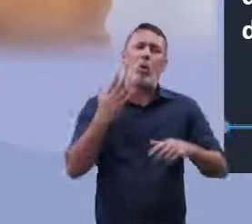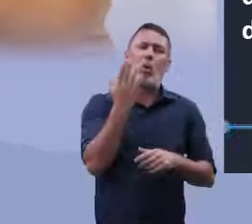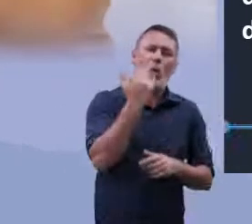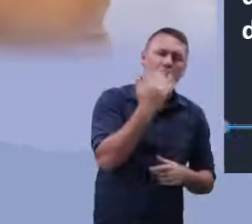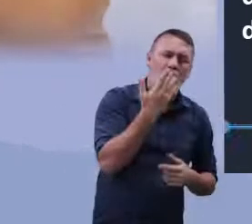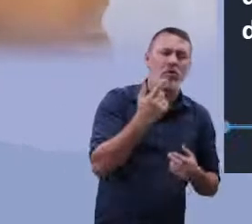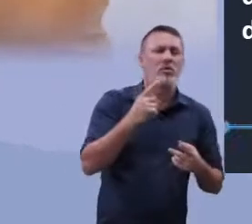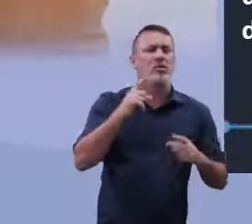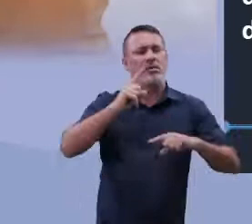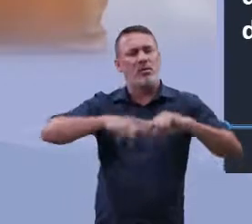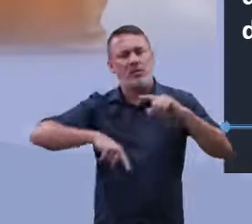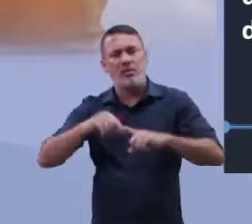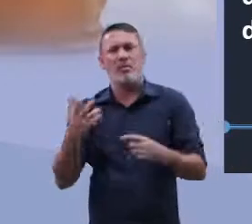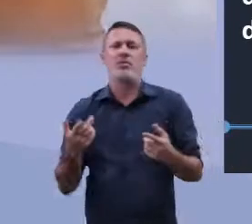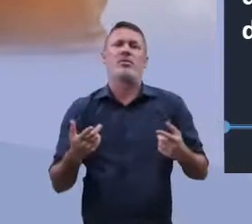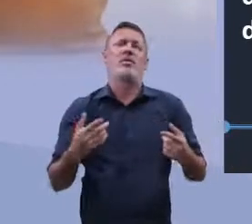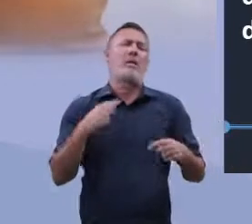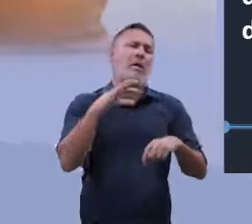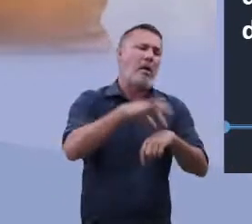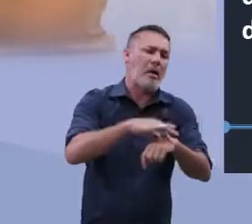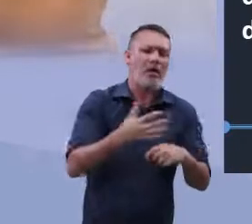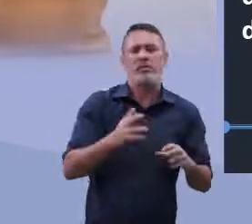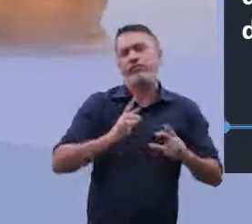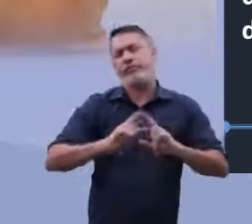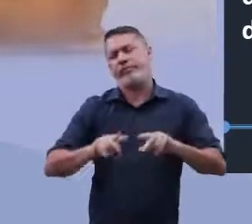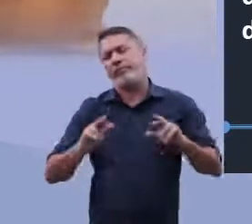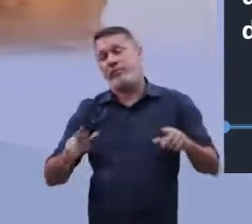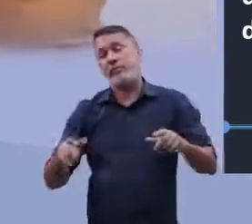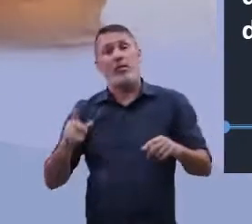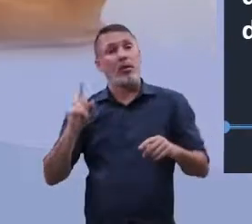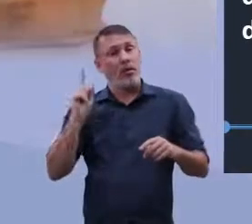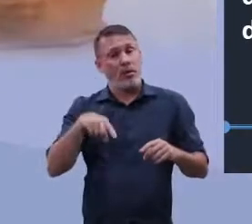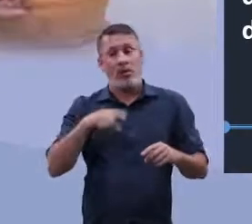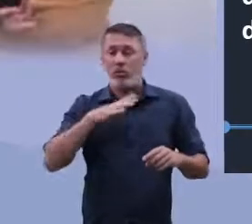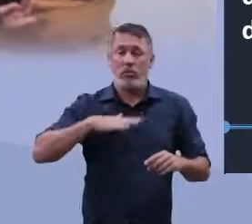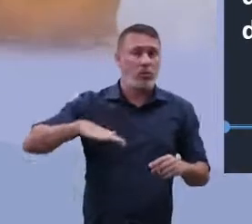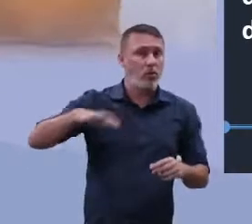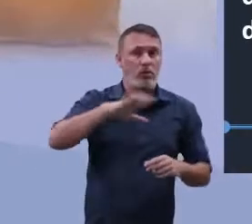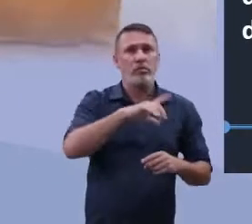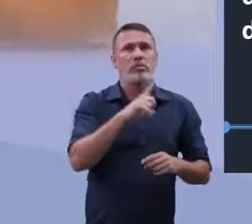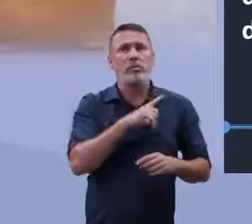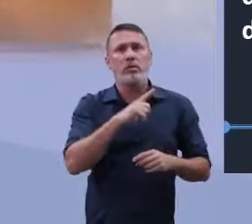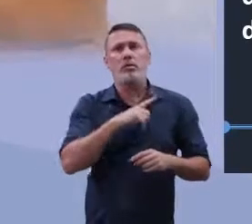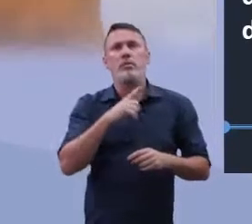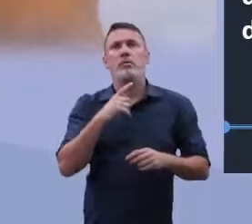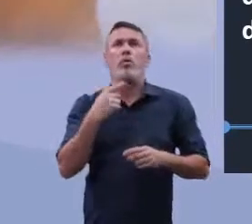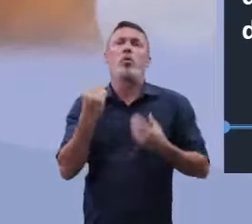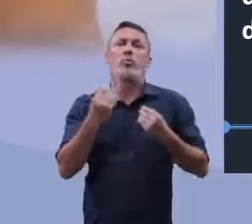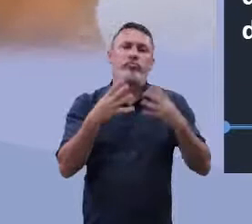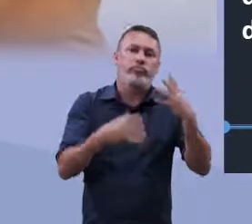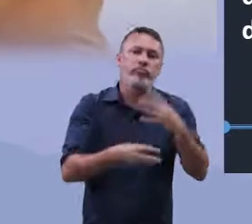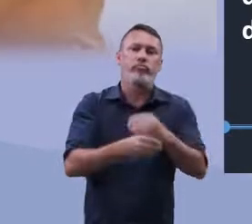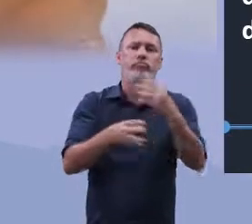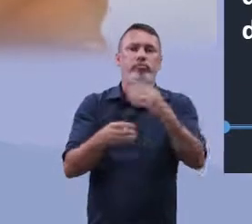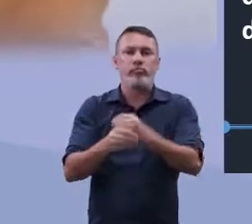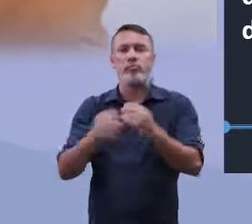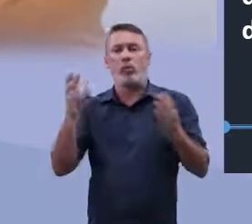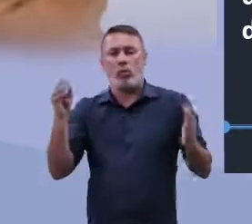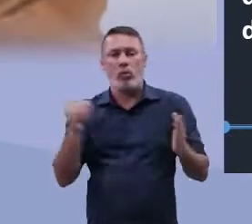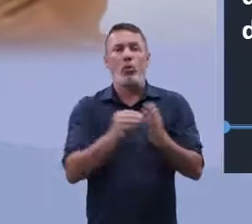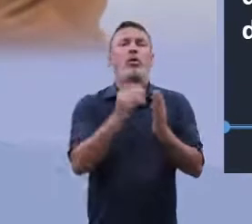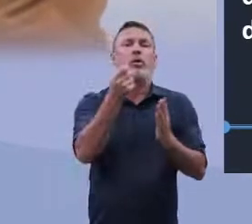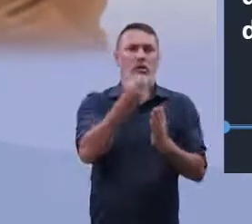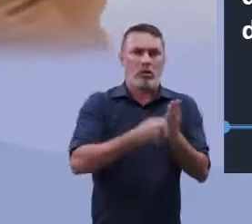de é, carne, essas coisas, são aspectos que nós precisamos elementar, jogar